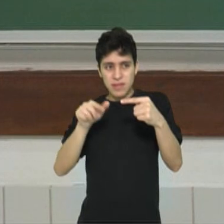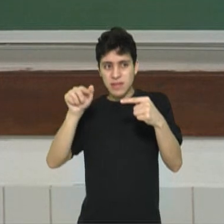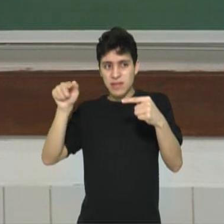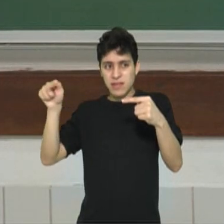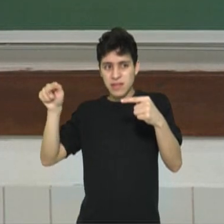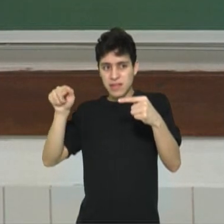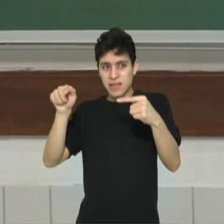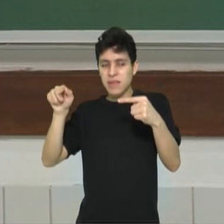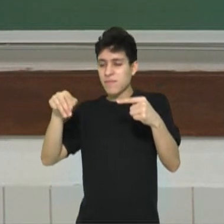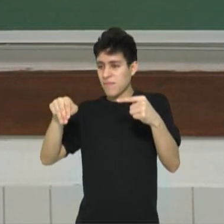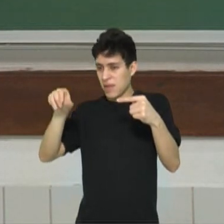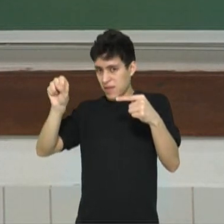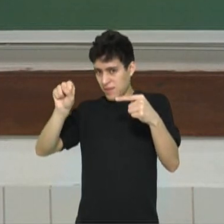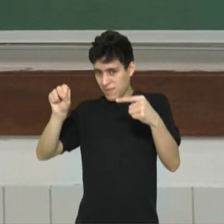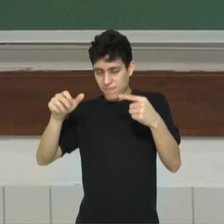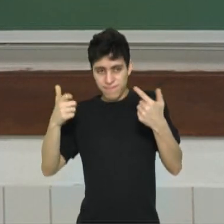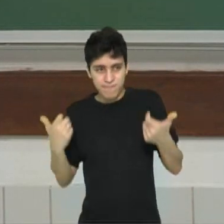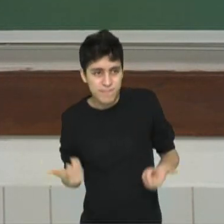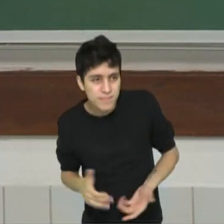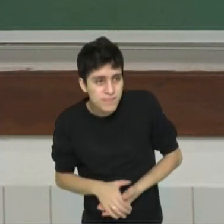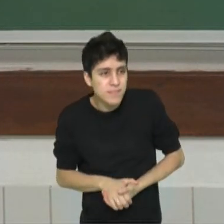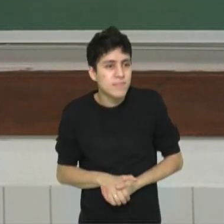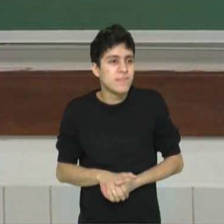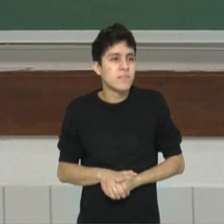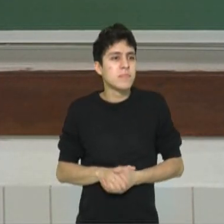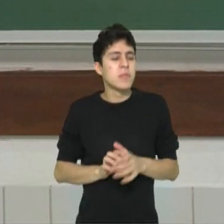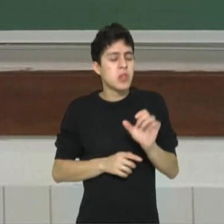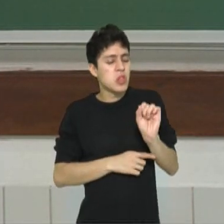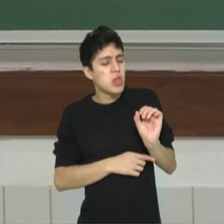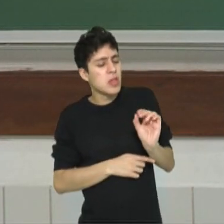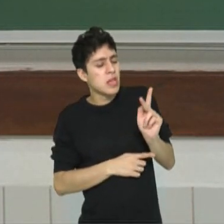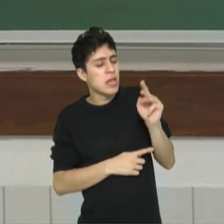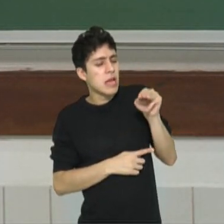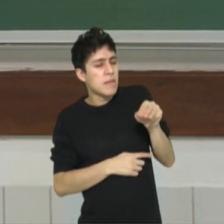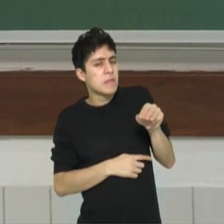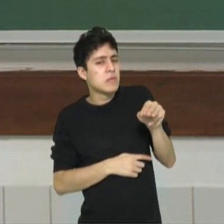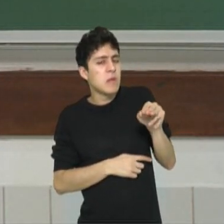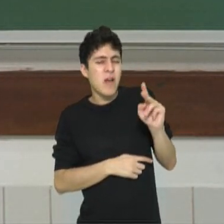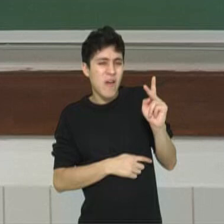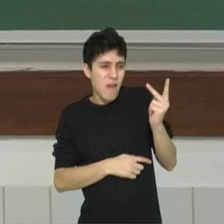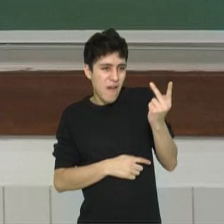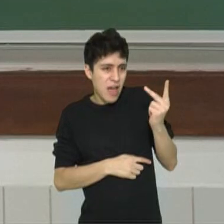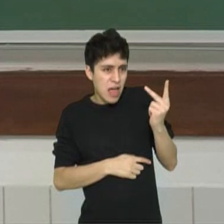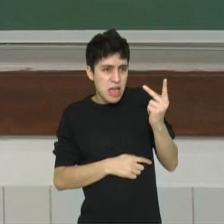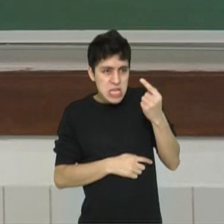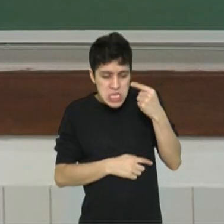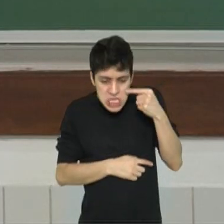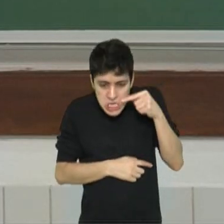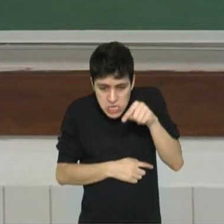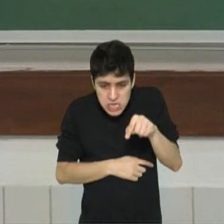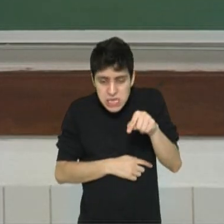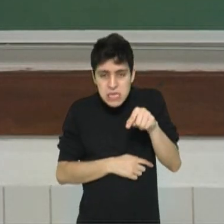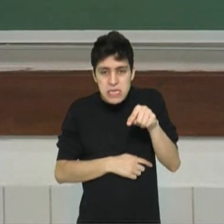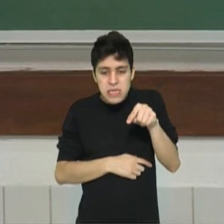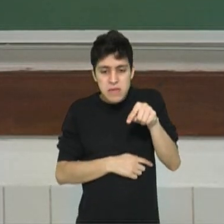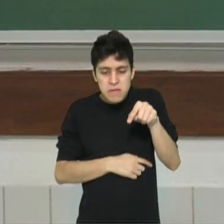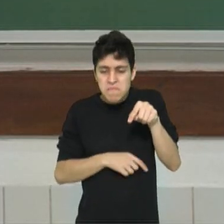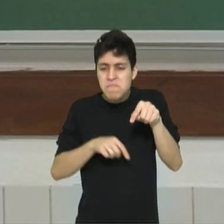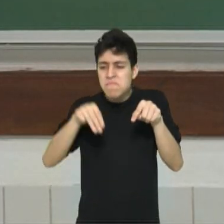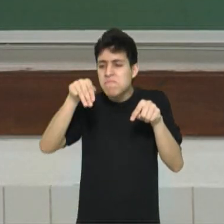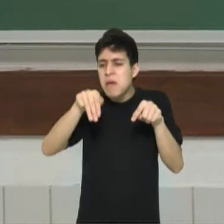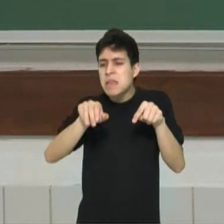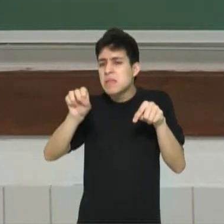27,77, tá? Metros por segundo. E 80 km por hora, para descobrir isso em metros por